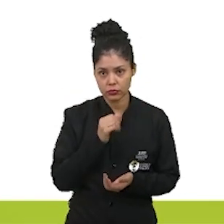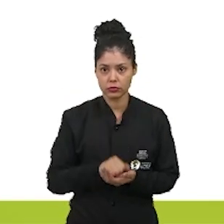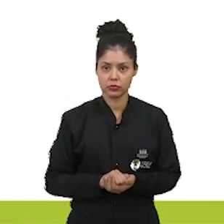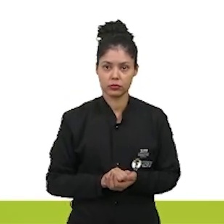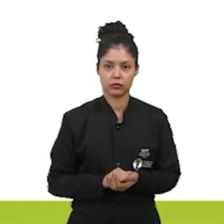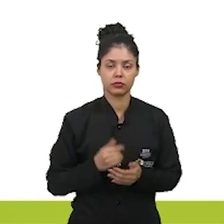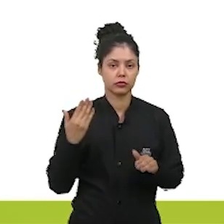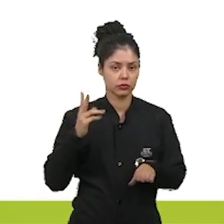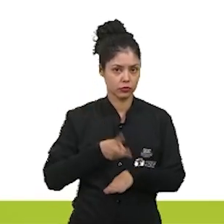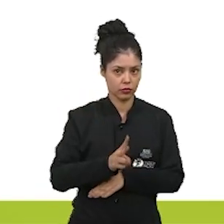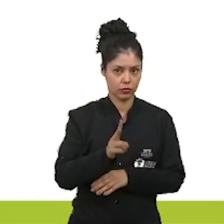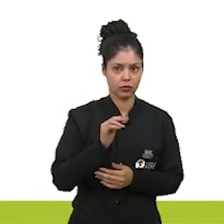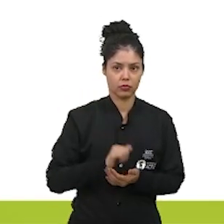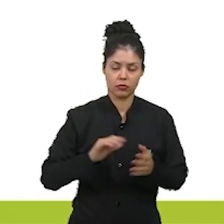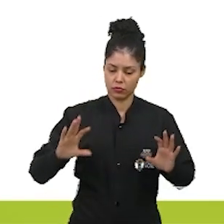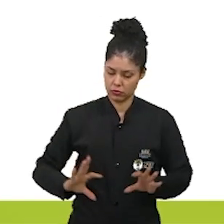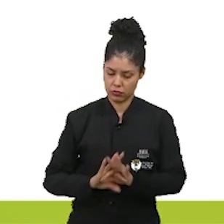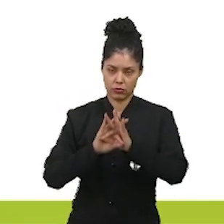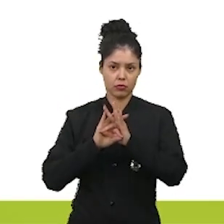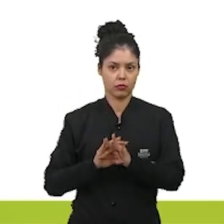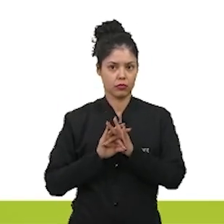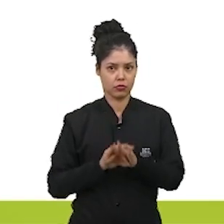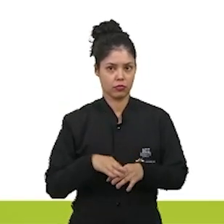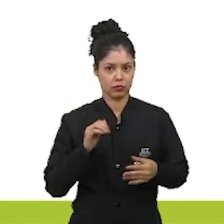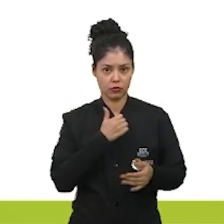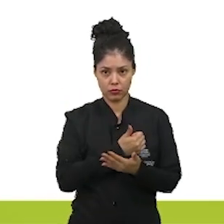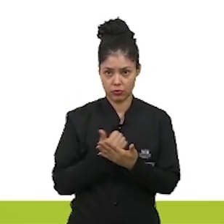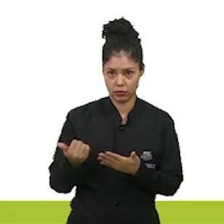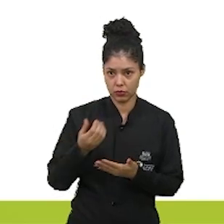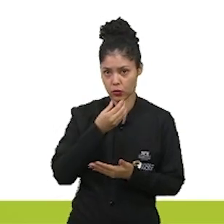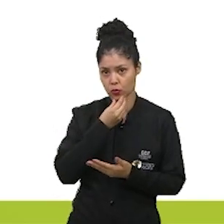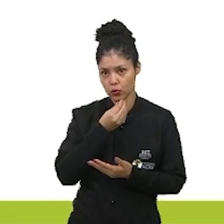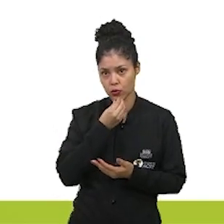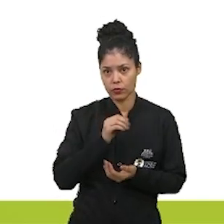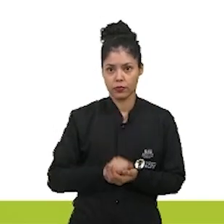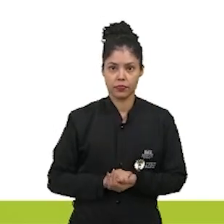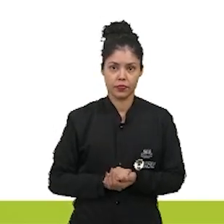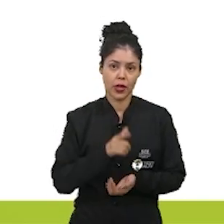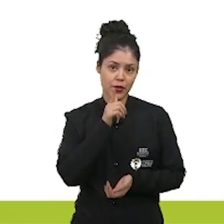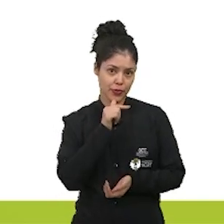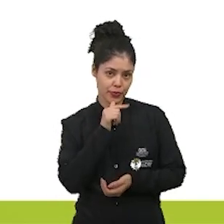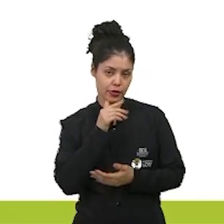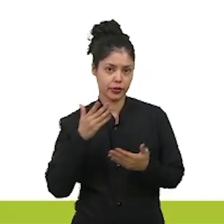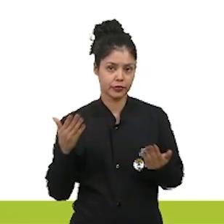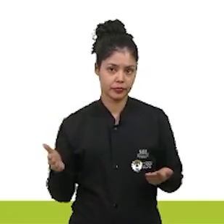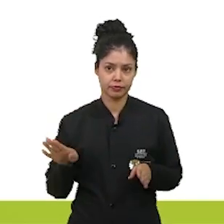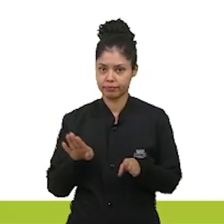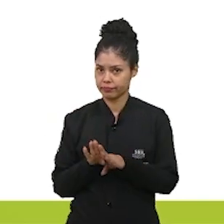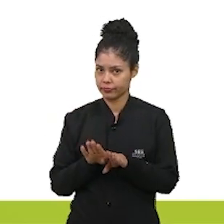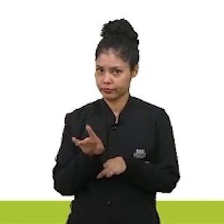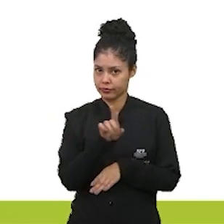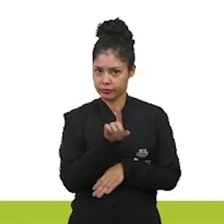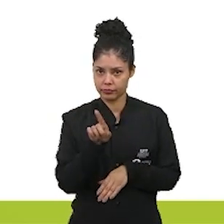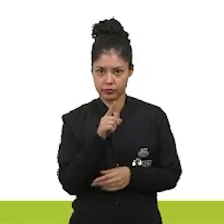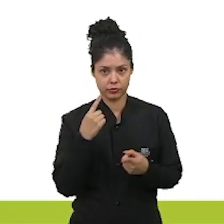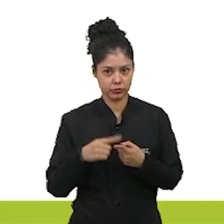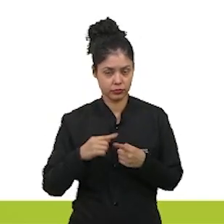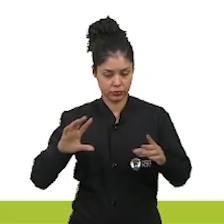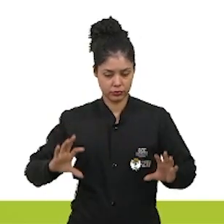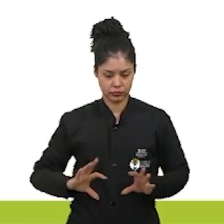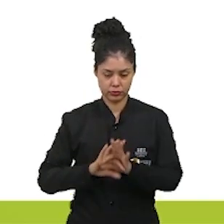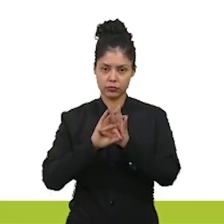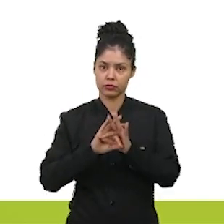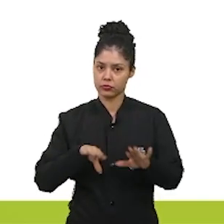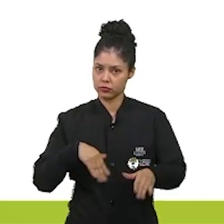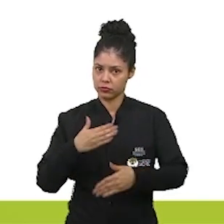essa intensidade, não está relacionado aí com a ação do homem. Ação de recursos de água? Também não, porque não estamos relacionando